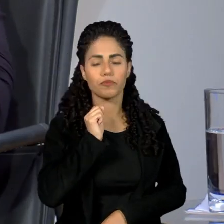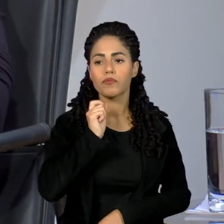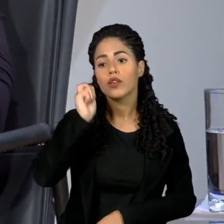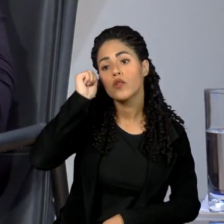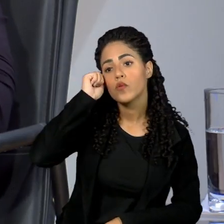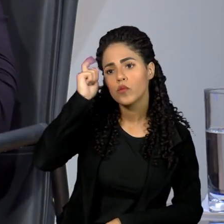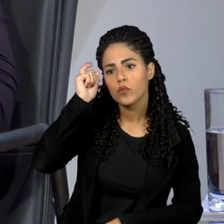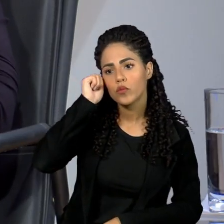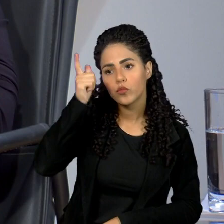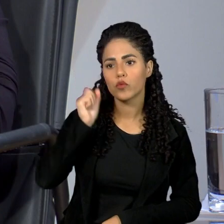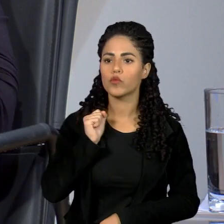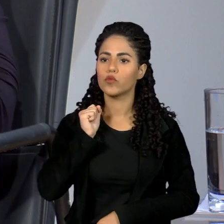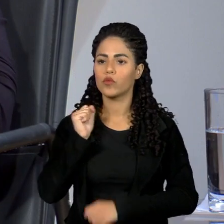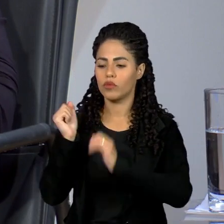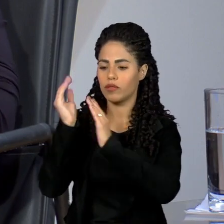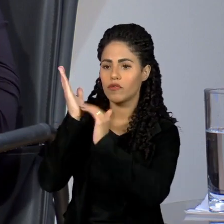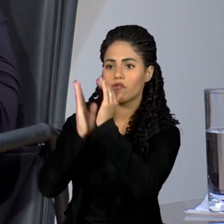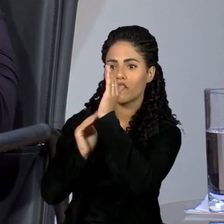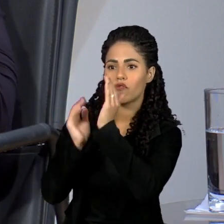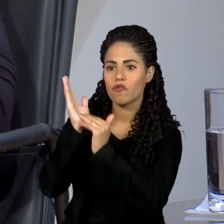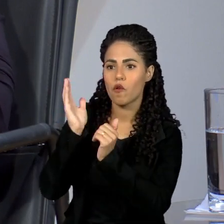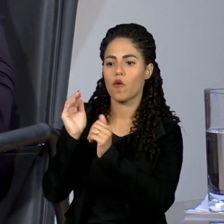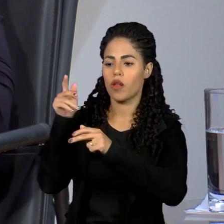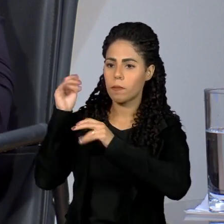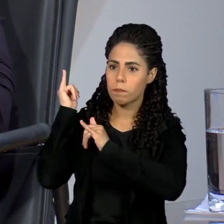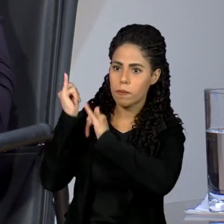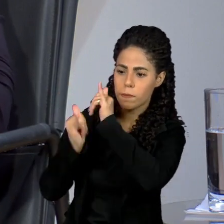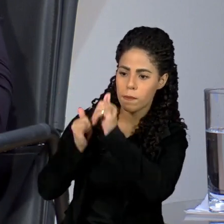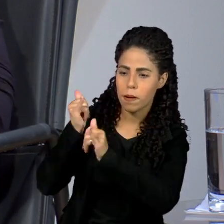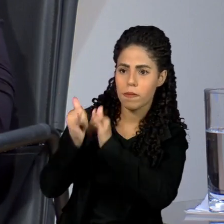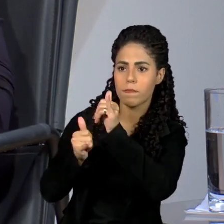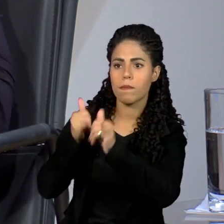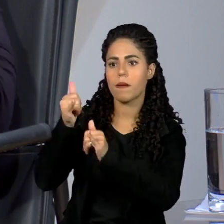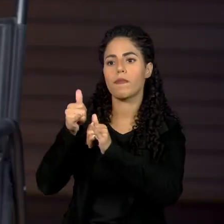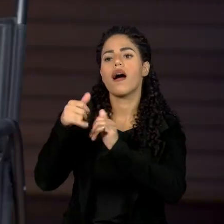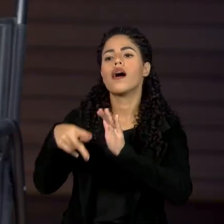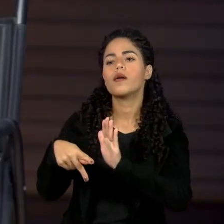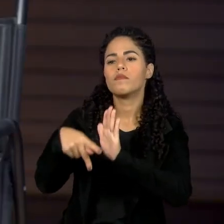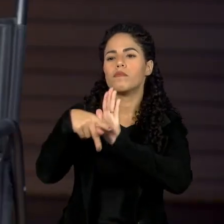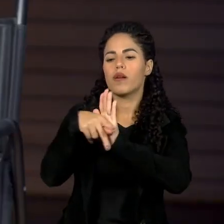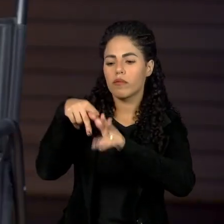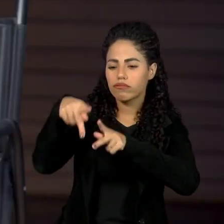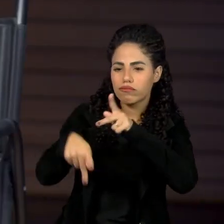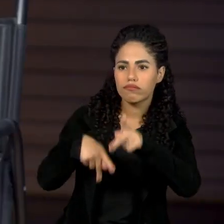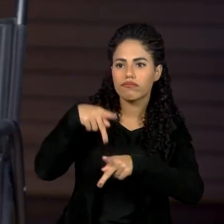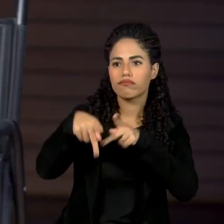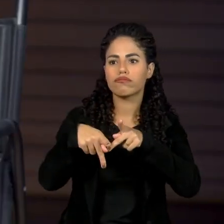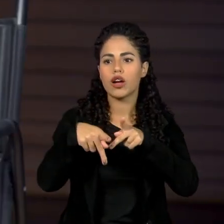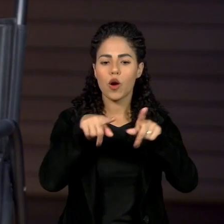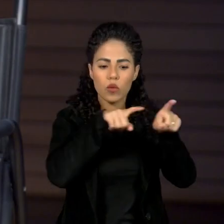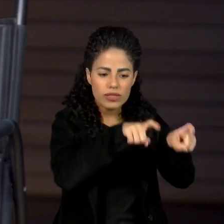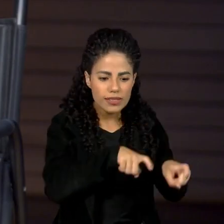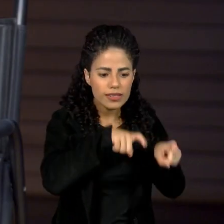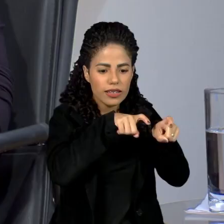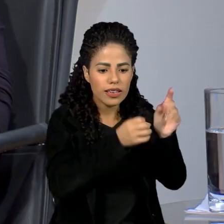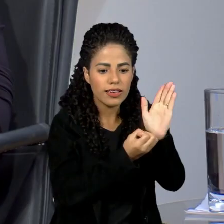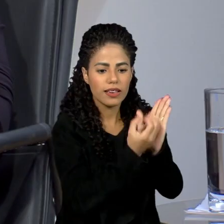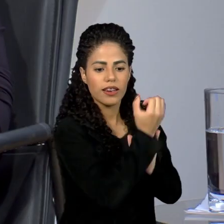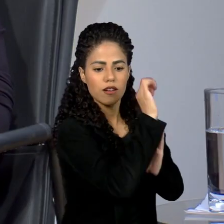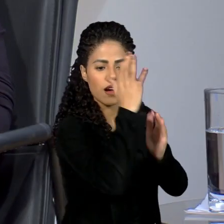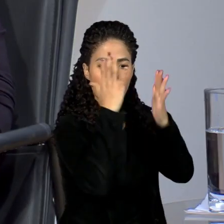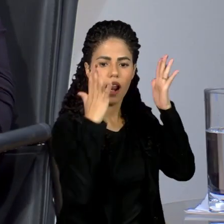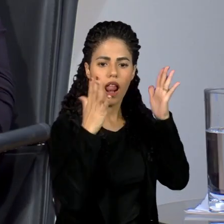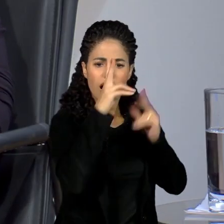cultura, folclore, cultura popular, cultura que vem do campo, da raiz, a